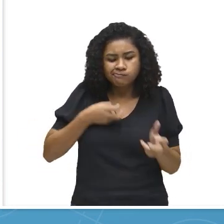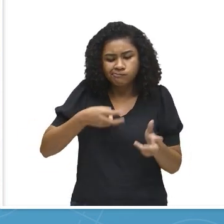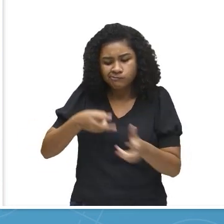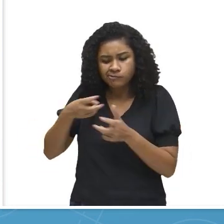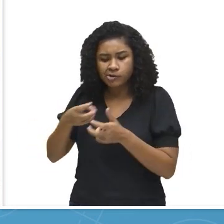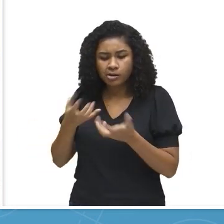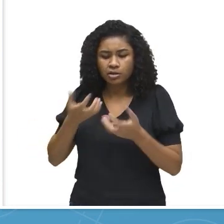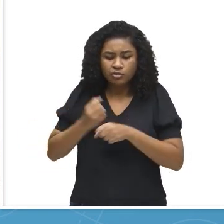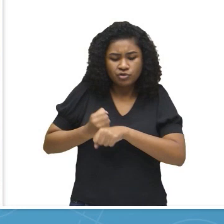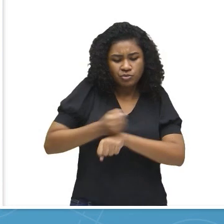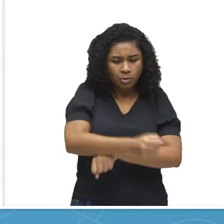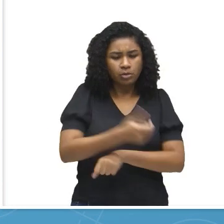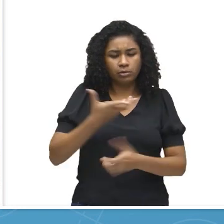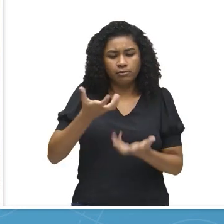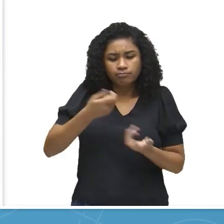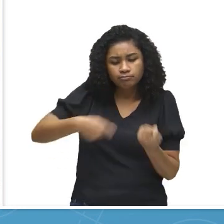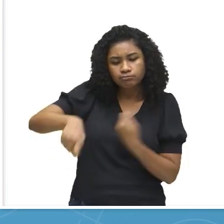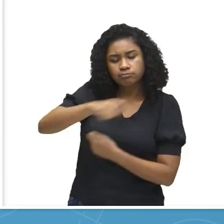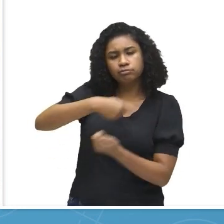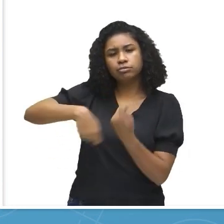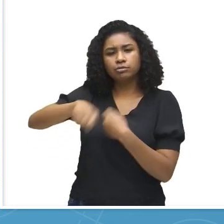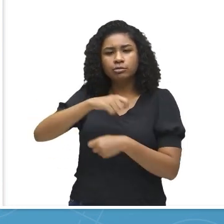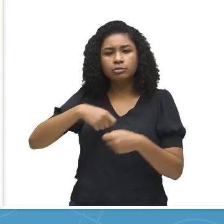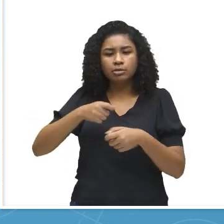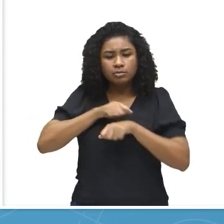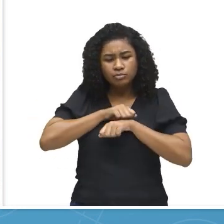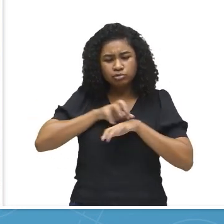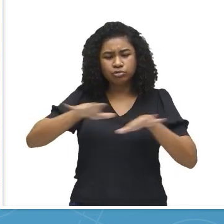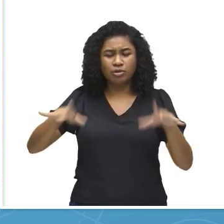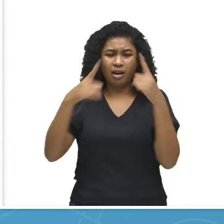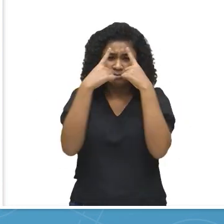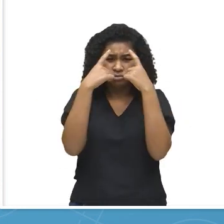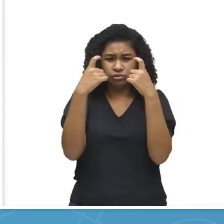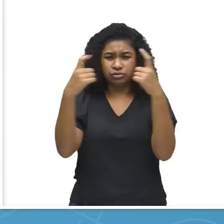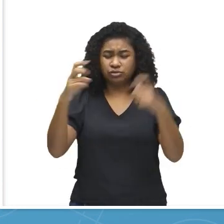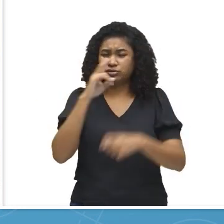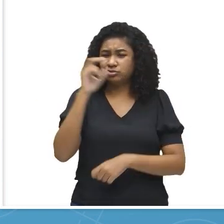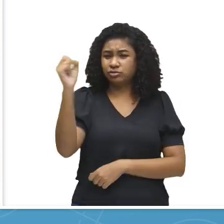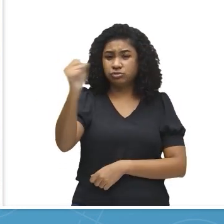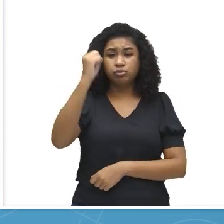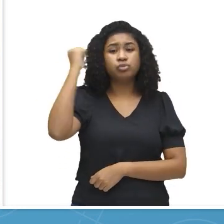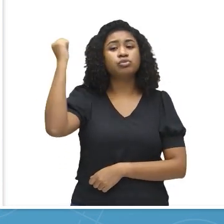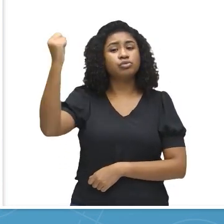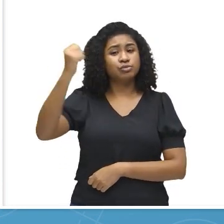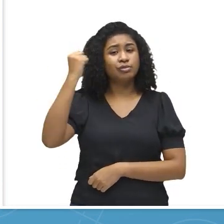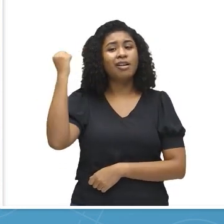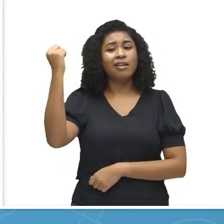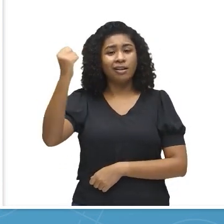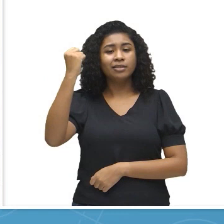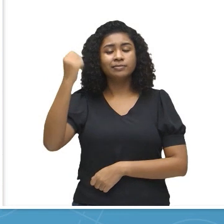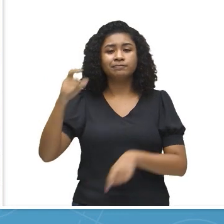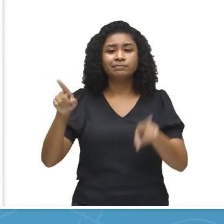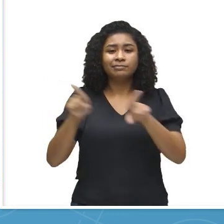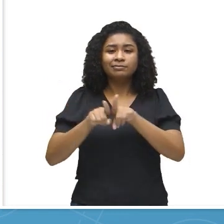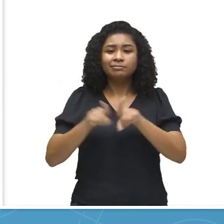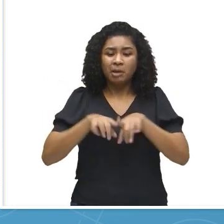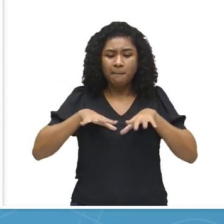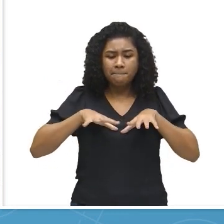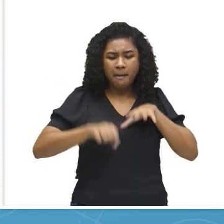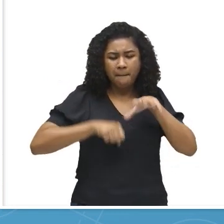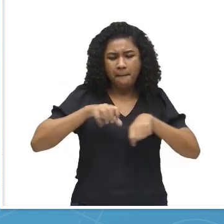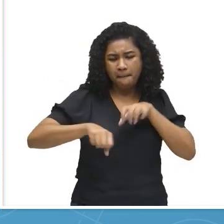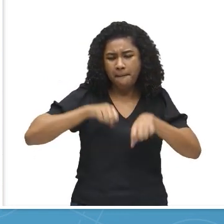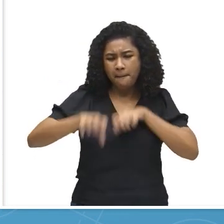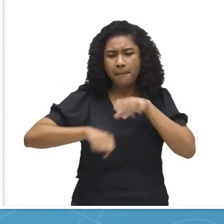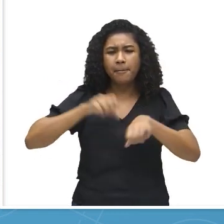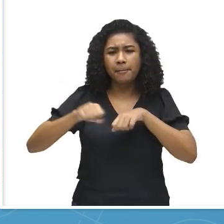de administração que disseminava violência extrema contra os nativos e a tomada desenfreada dos seus recursos